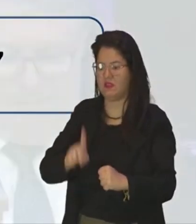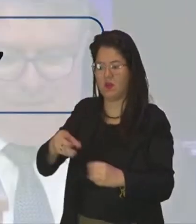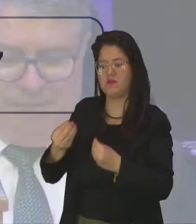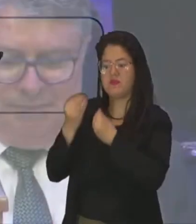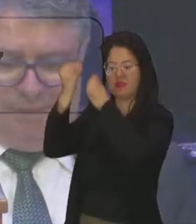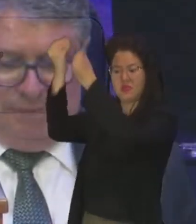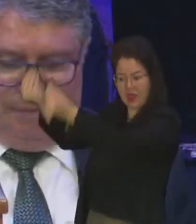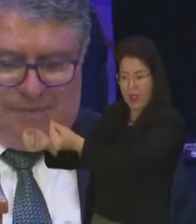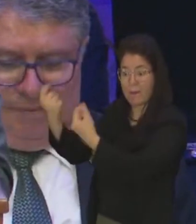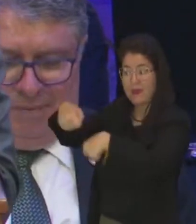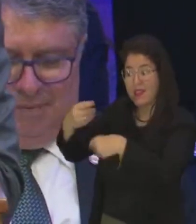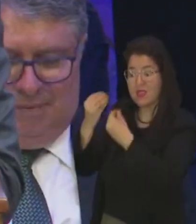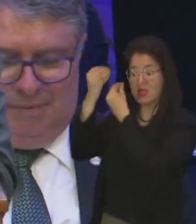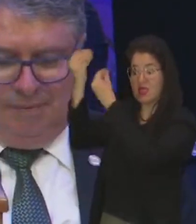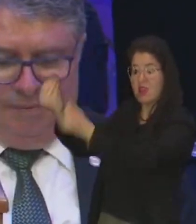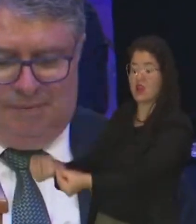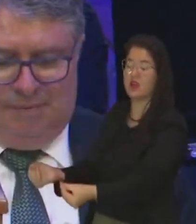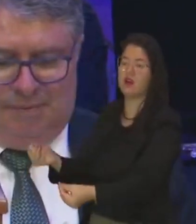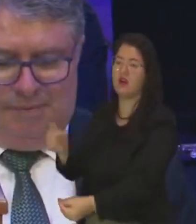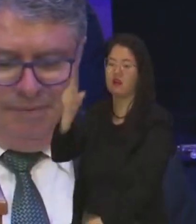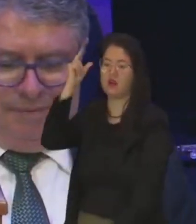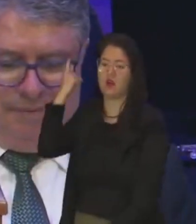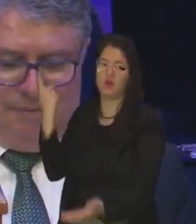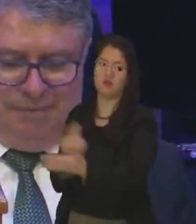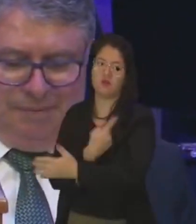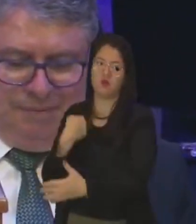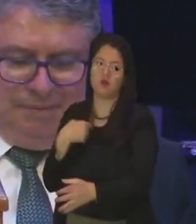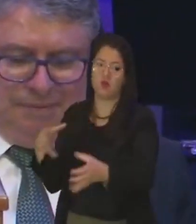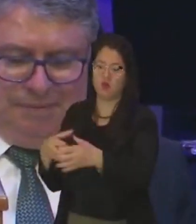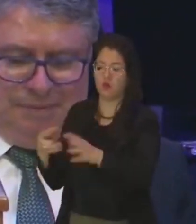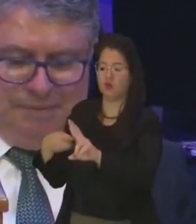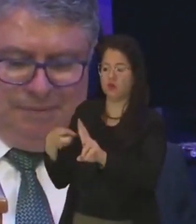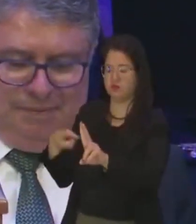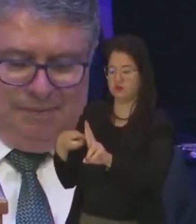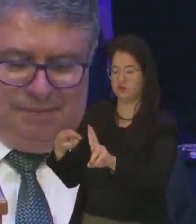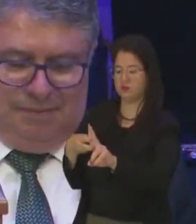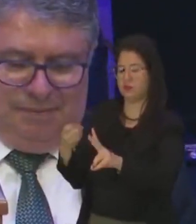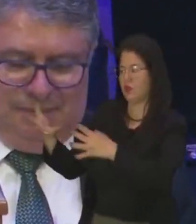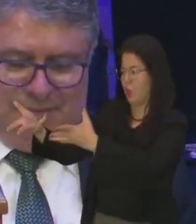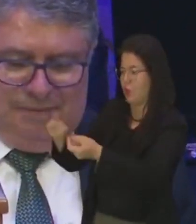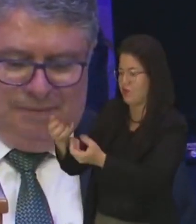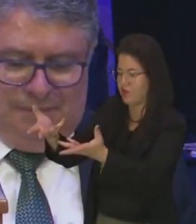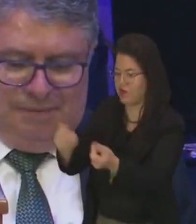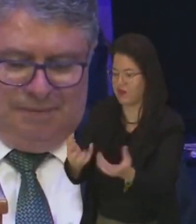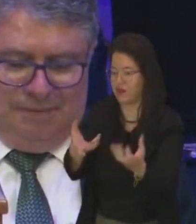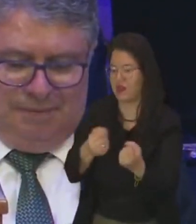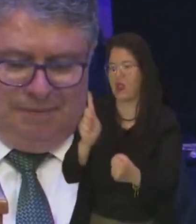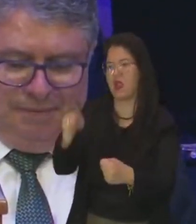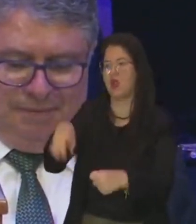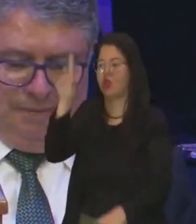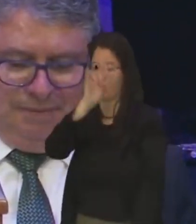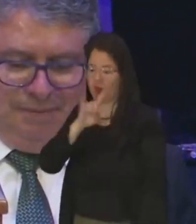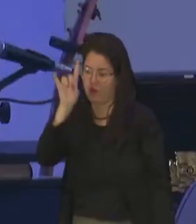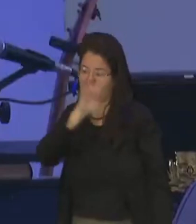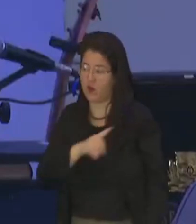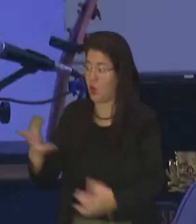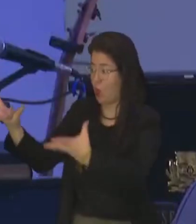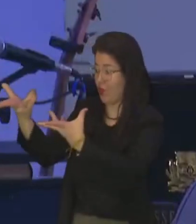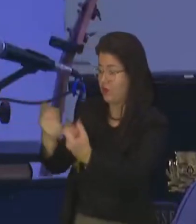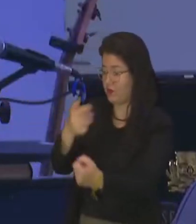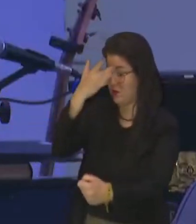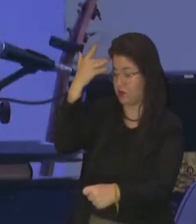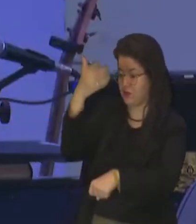dar, dê. Um dia eu andando lá na aldeia, convidando as pessoas para o culto, era um domingo, né, convidando para o culto à